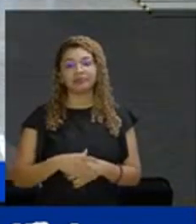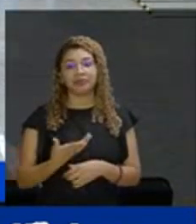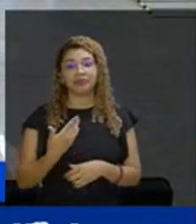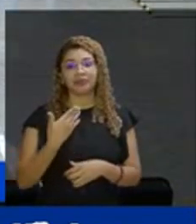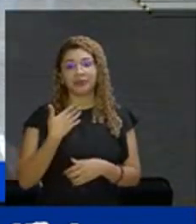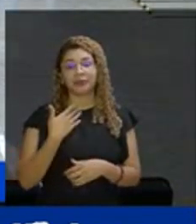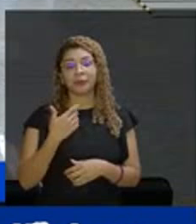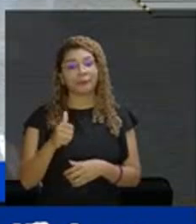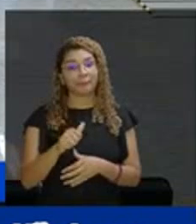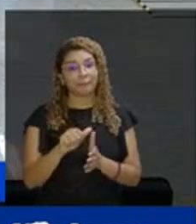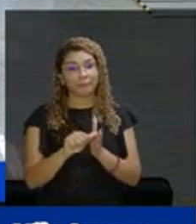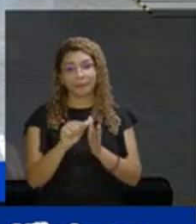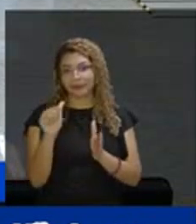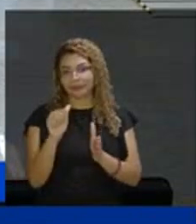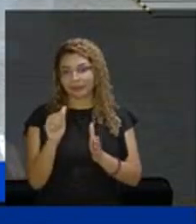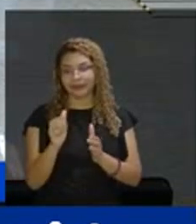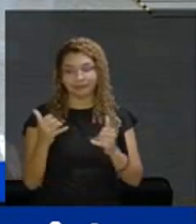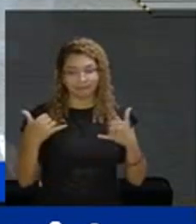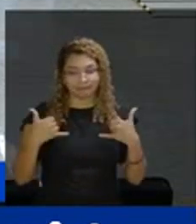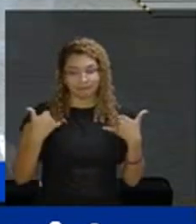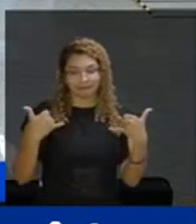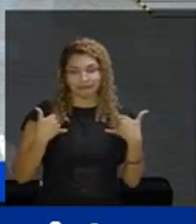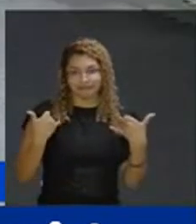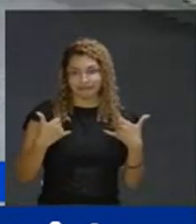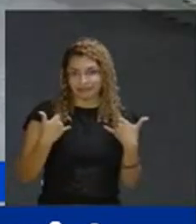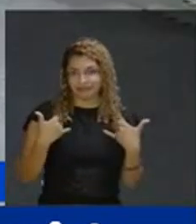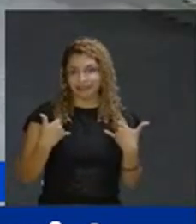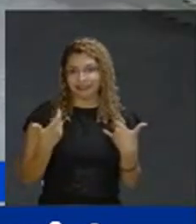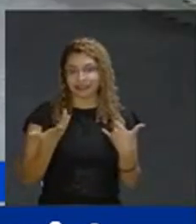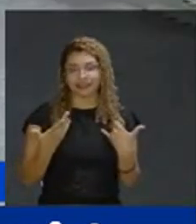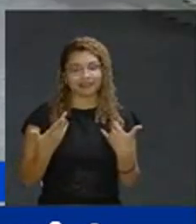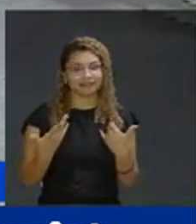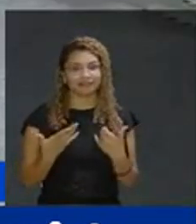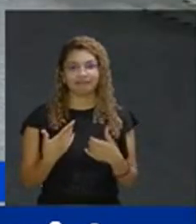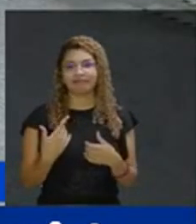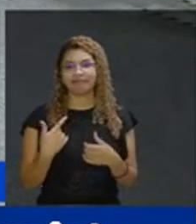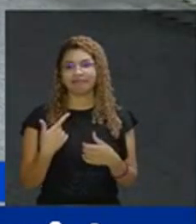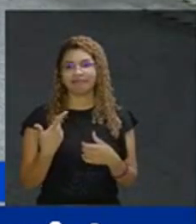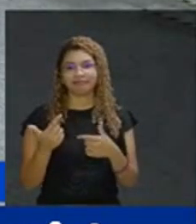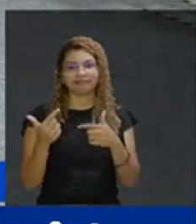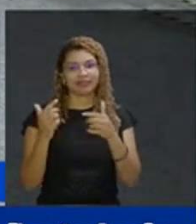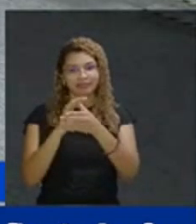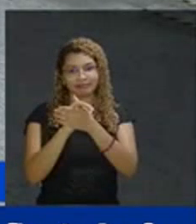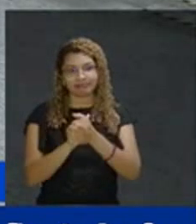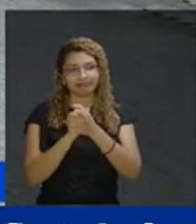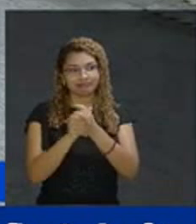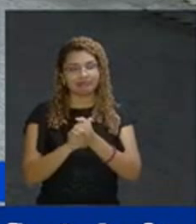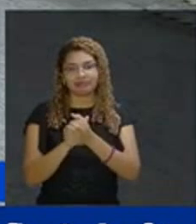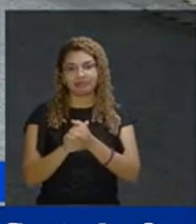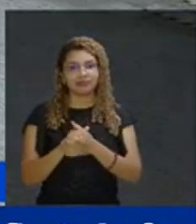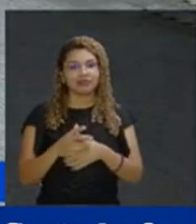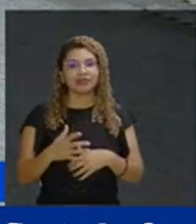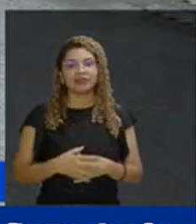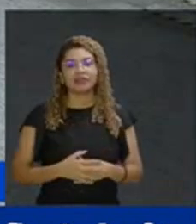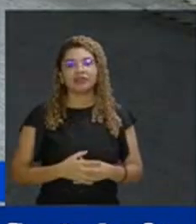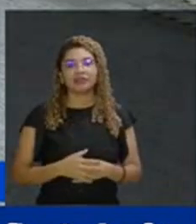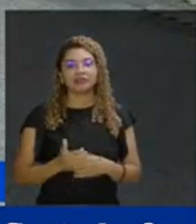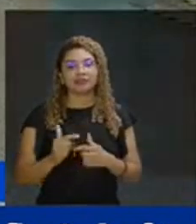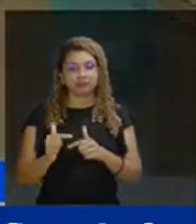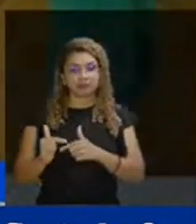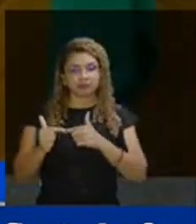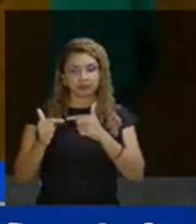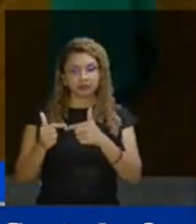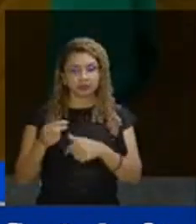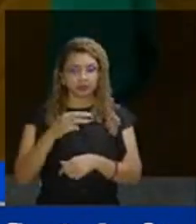pelo seu aniversário. Não ignoro também que o término do seu mandato tenha sido decorrência de uma atuação do Ministério Público,